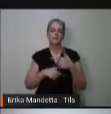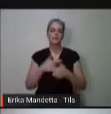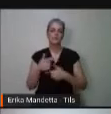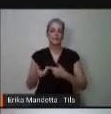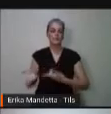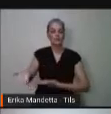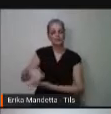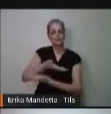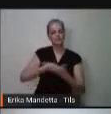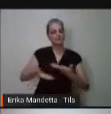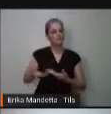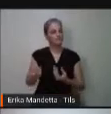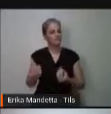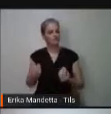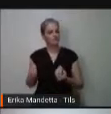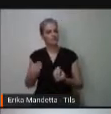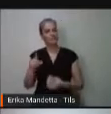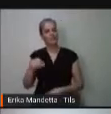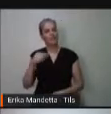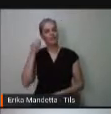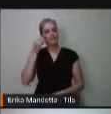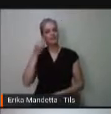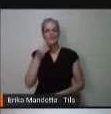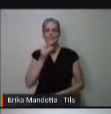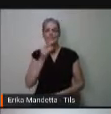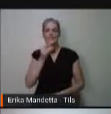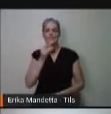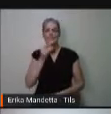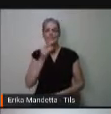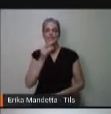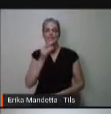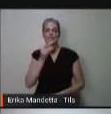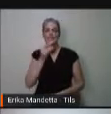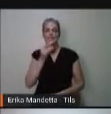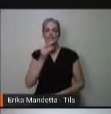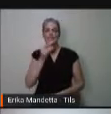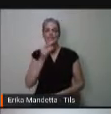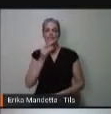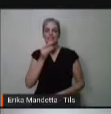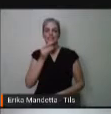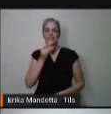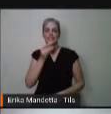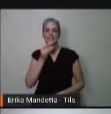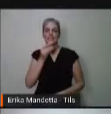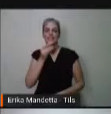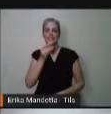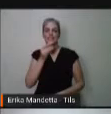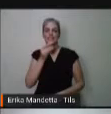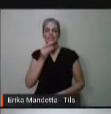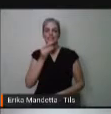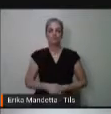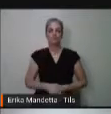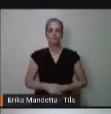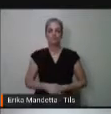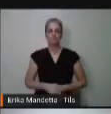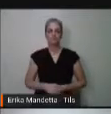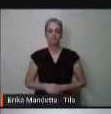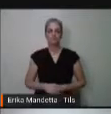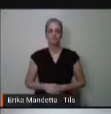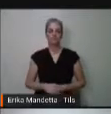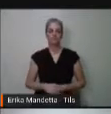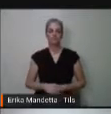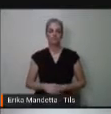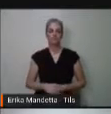colaborativo, ok? Então, Fernanda, você pode manter nesse slide que nós vamos dar